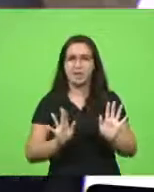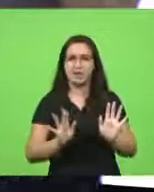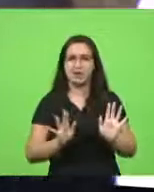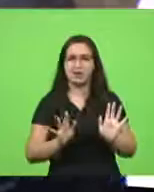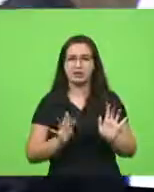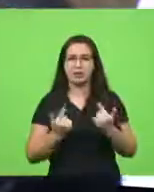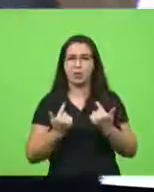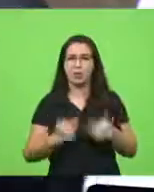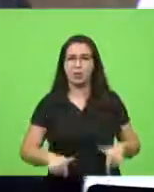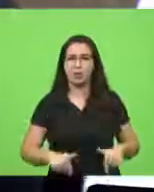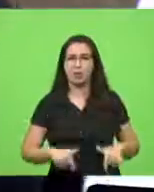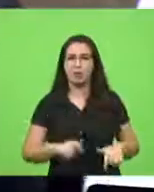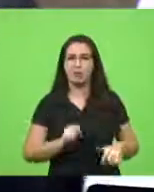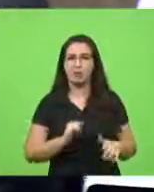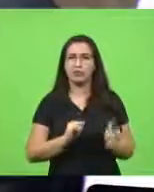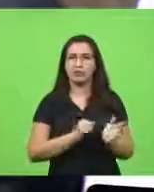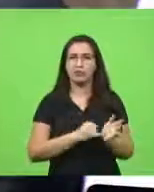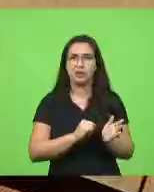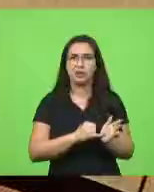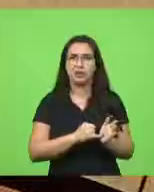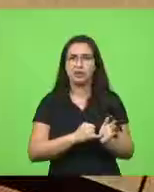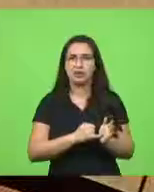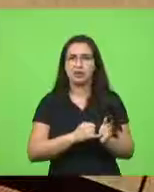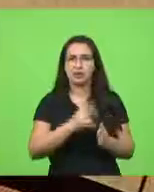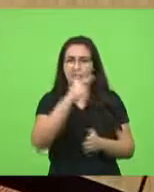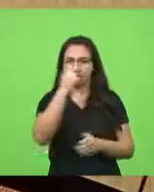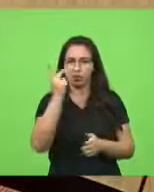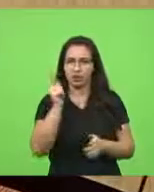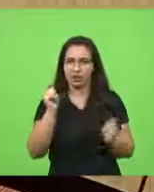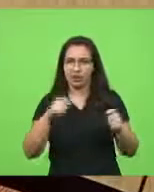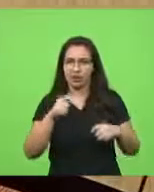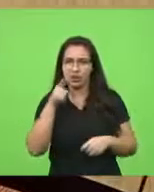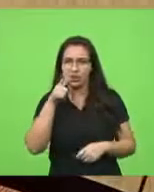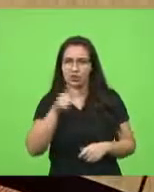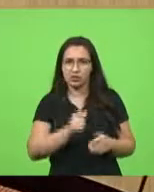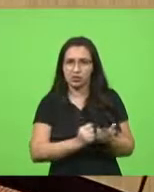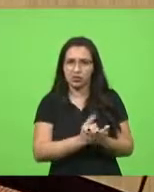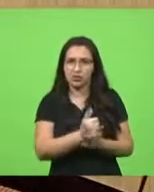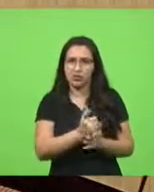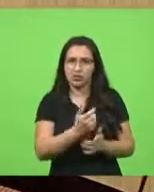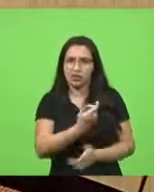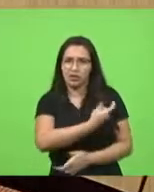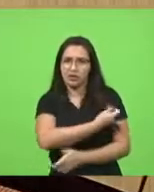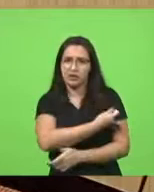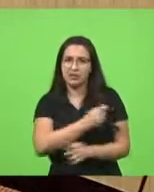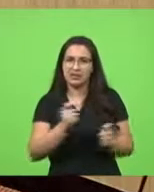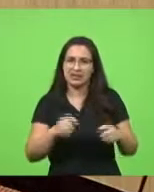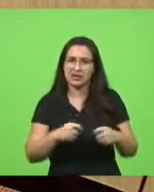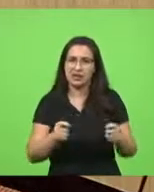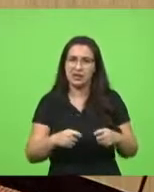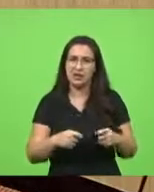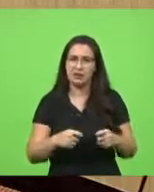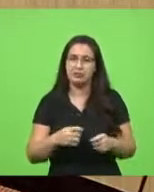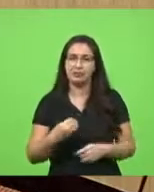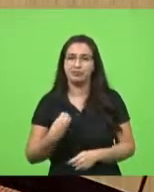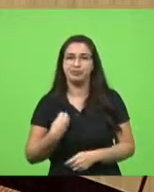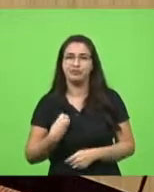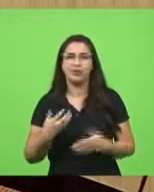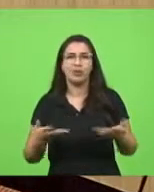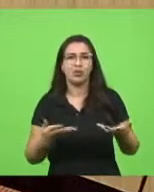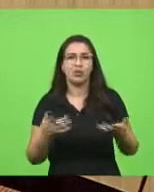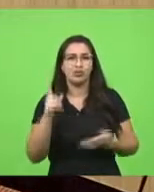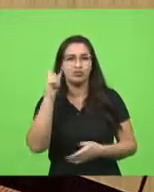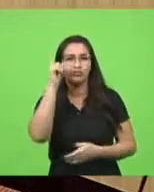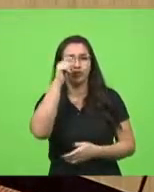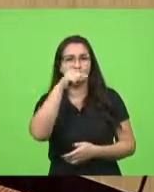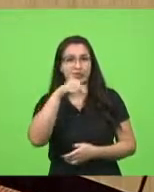será que alguém vai conseguir comprar vacina? Nós vivemos um momento difícil no Brasil e